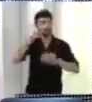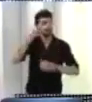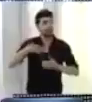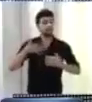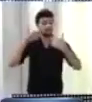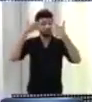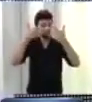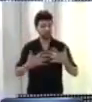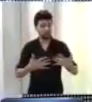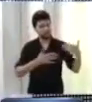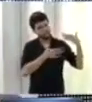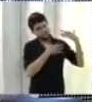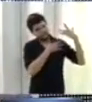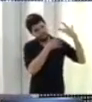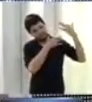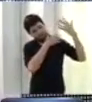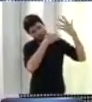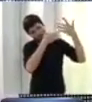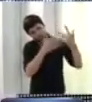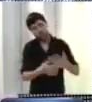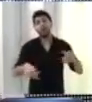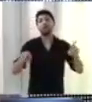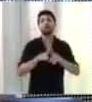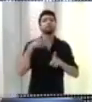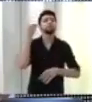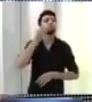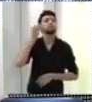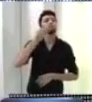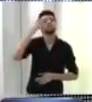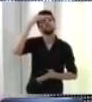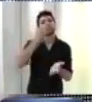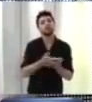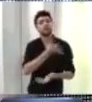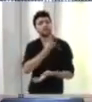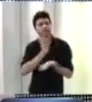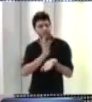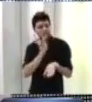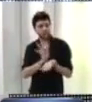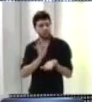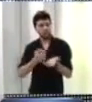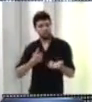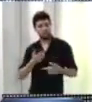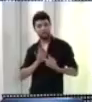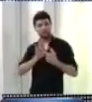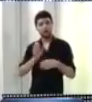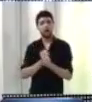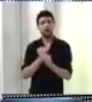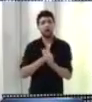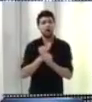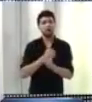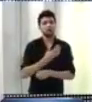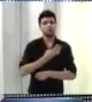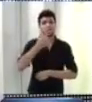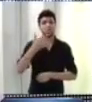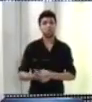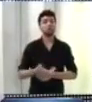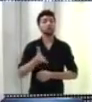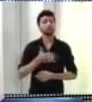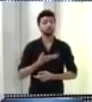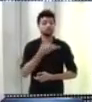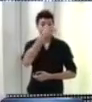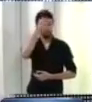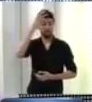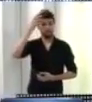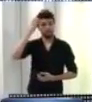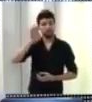vivência, da minha trajetória, da minha experiência de conhecer Teresina como apresentador durante 32 anos, quando o